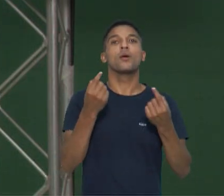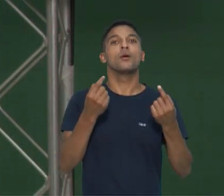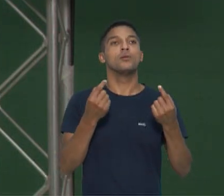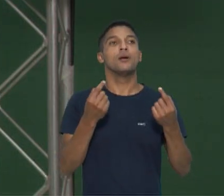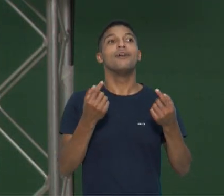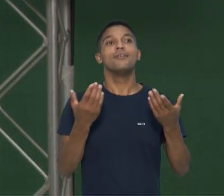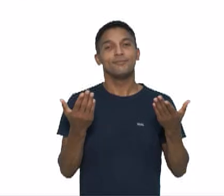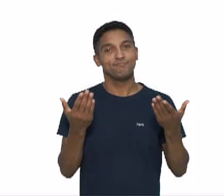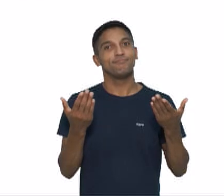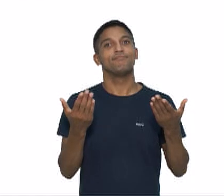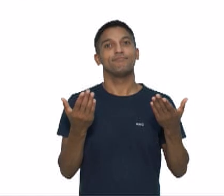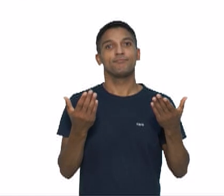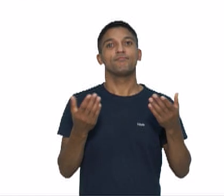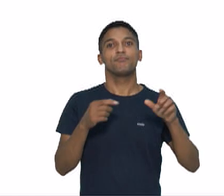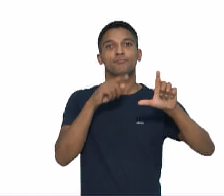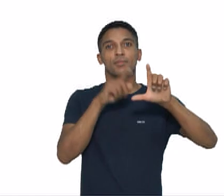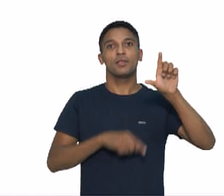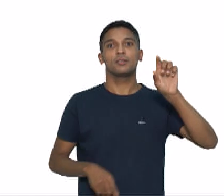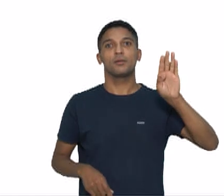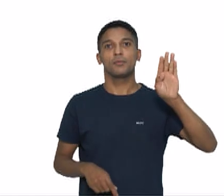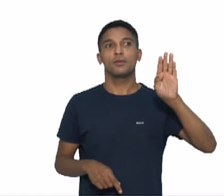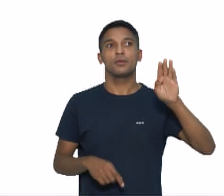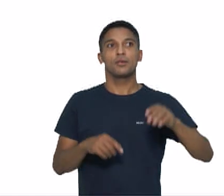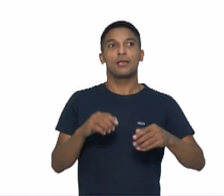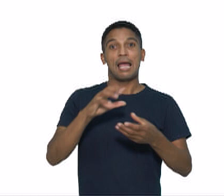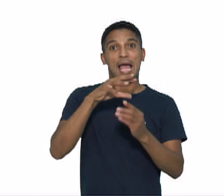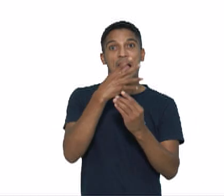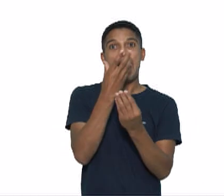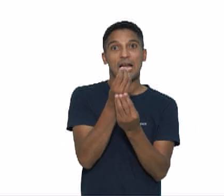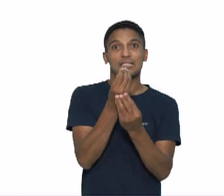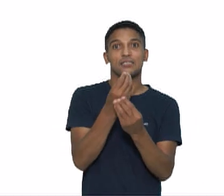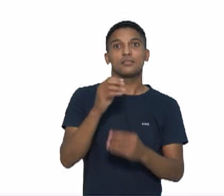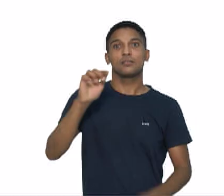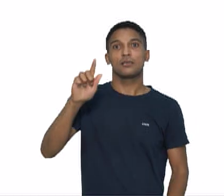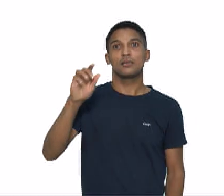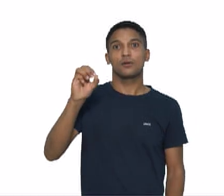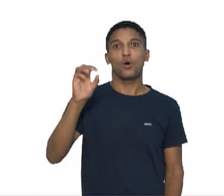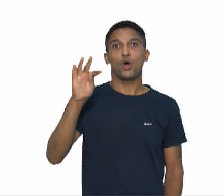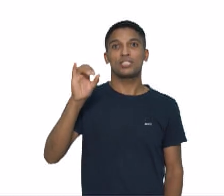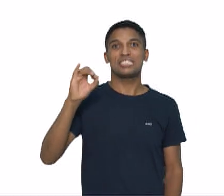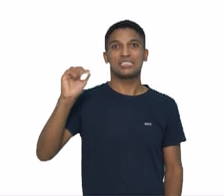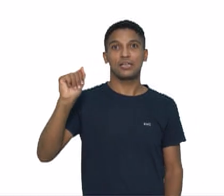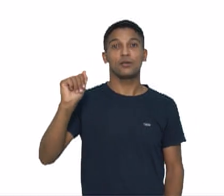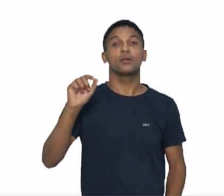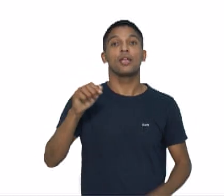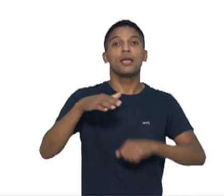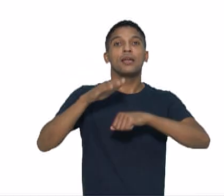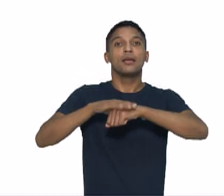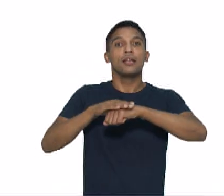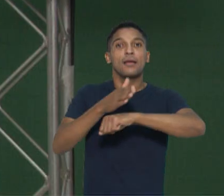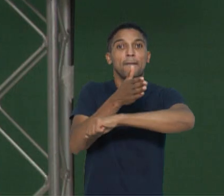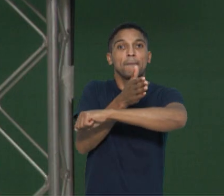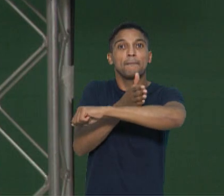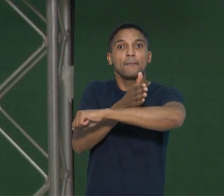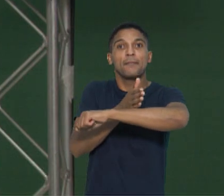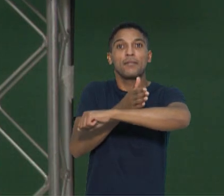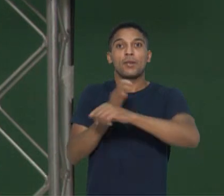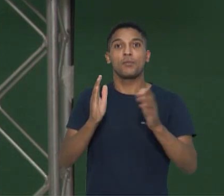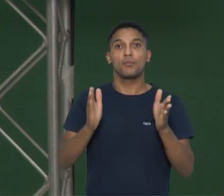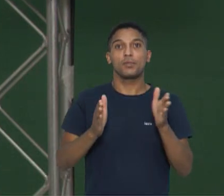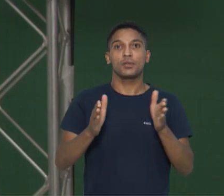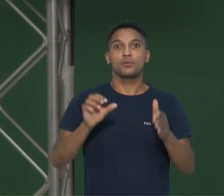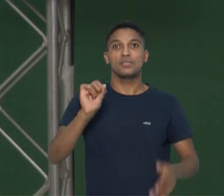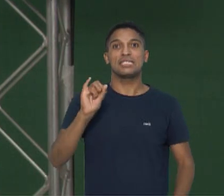certa, que é a letra B, arte gótica, lá no período da Idade Média. Lembram? Ah, muito bem, então.